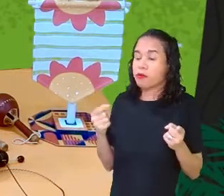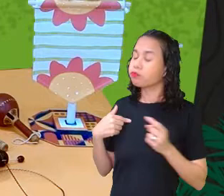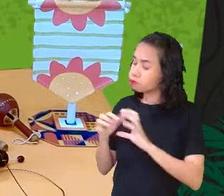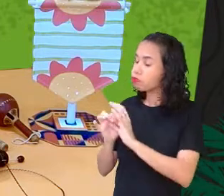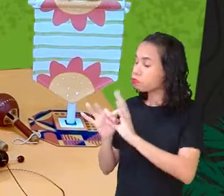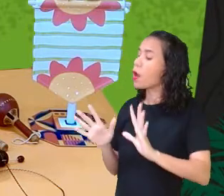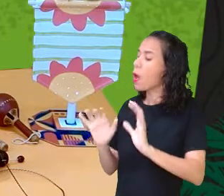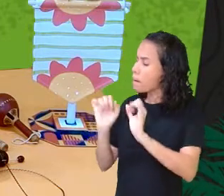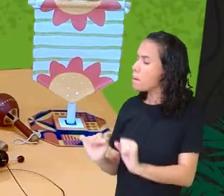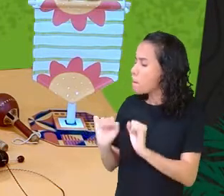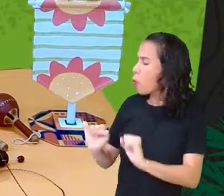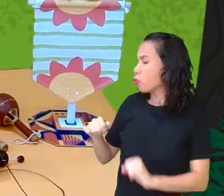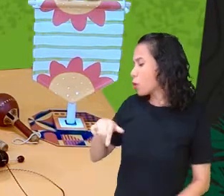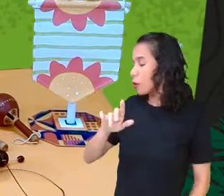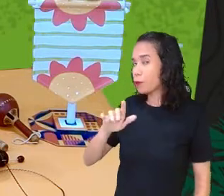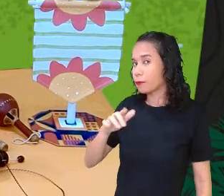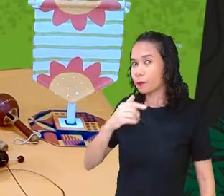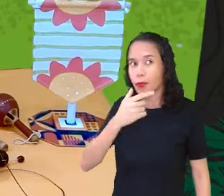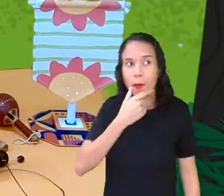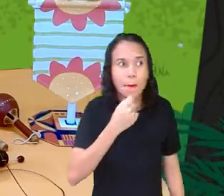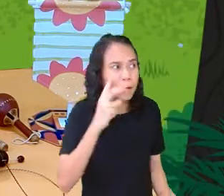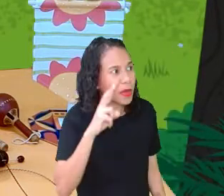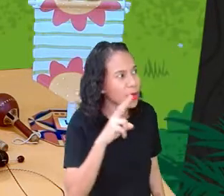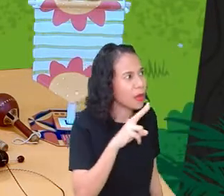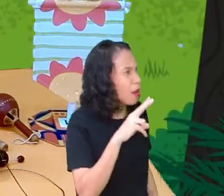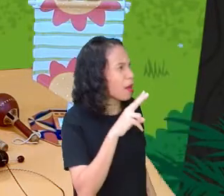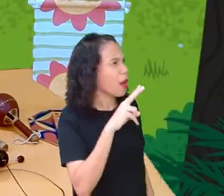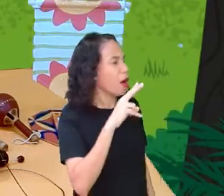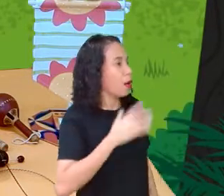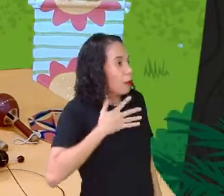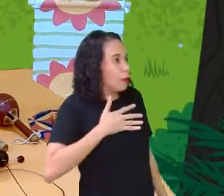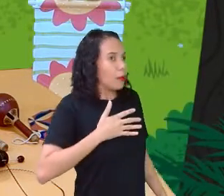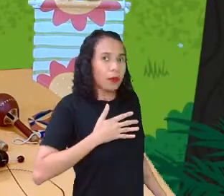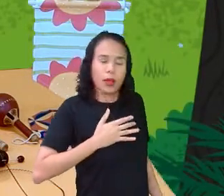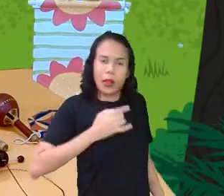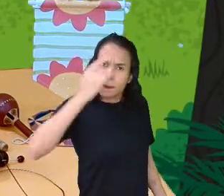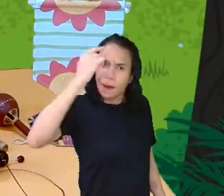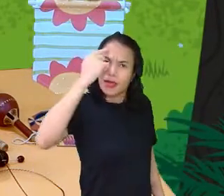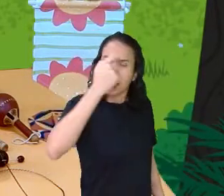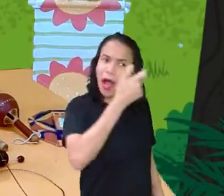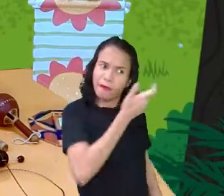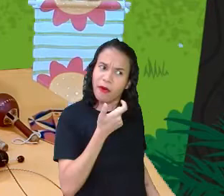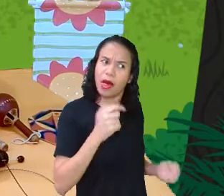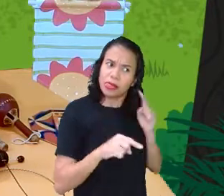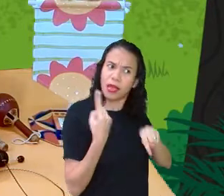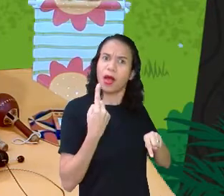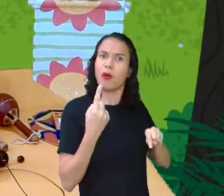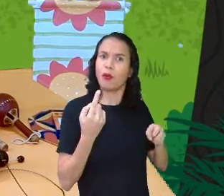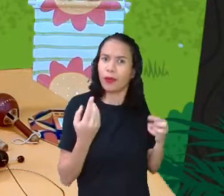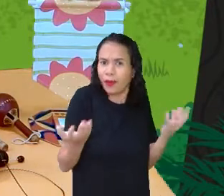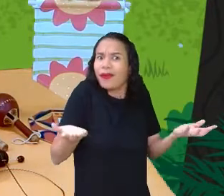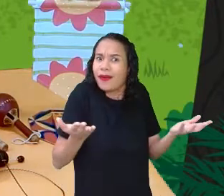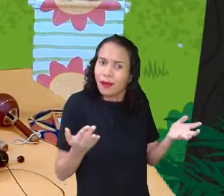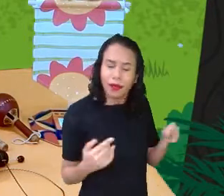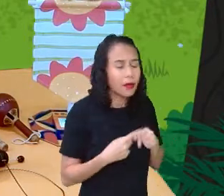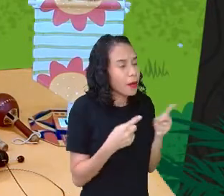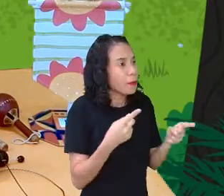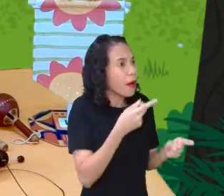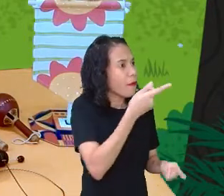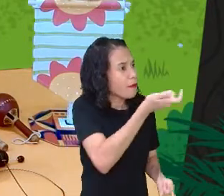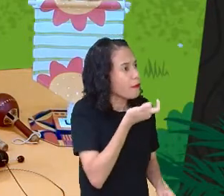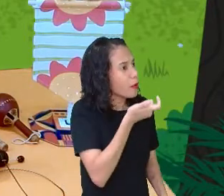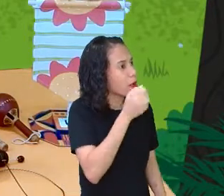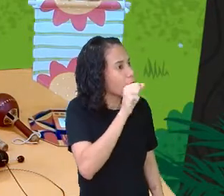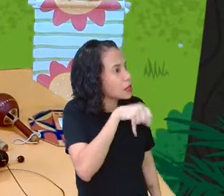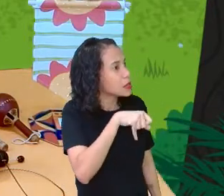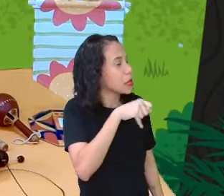autorizo a sua ida. Kaluanã olhou um pouquinho assustado porque pensava que seria mais um que não ia deixar ele ir.